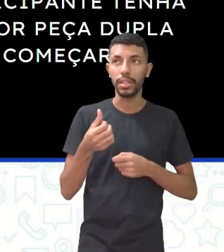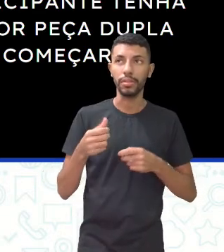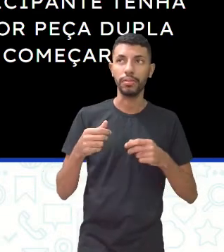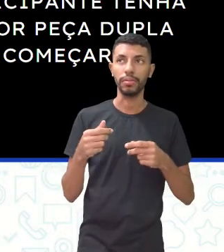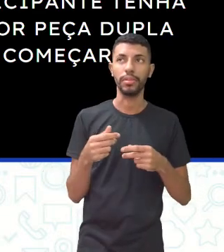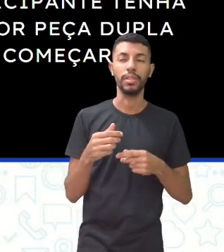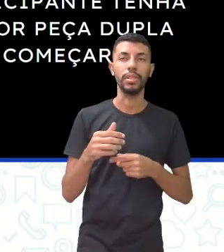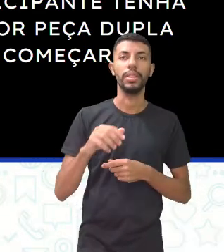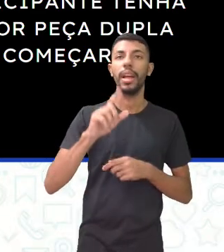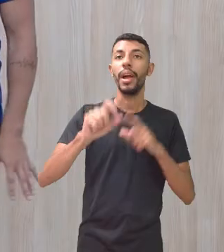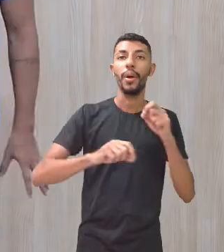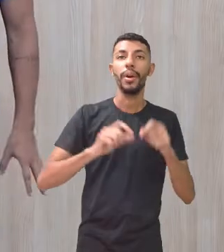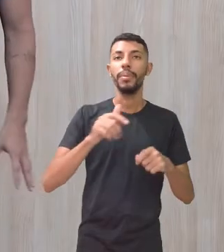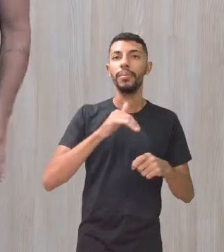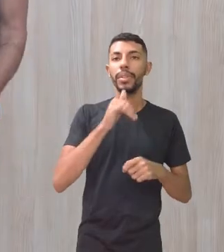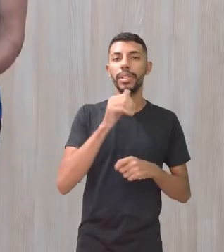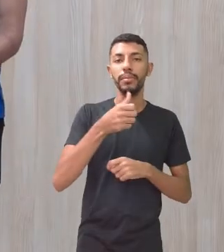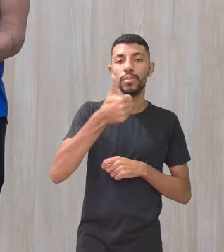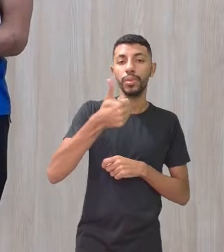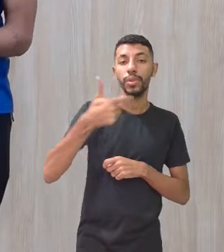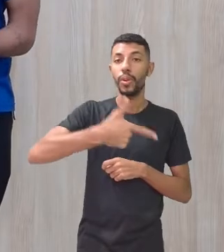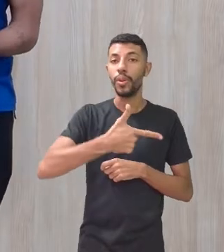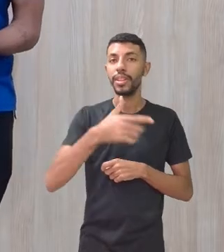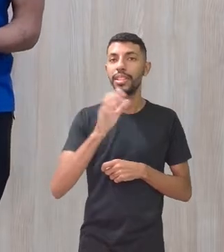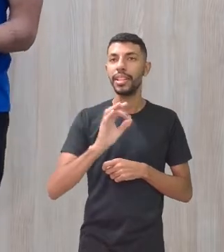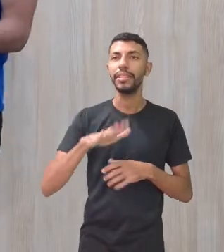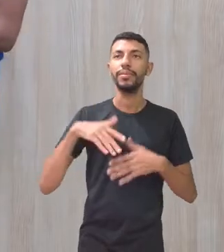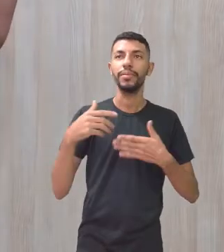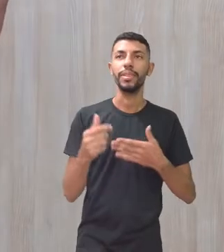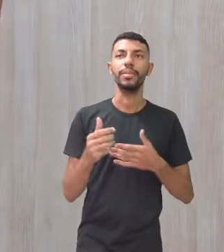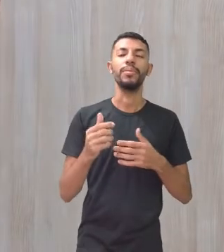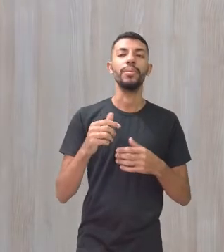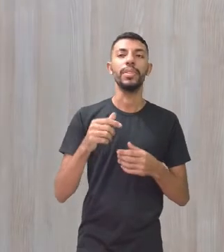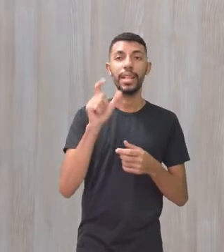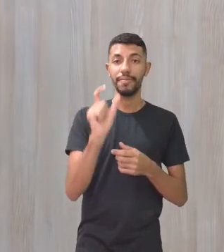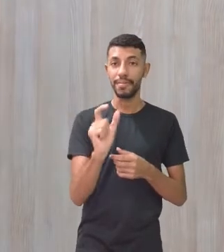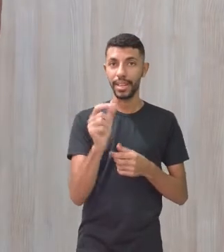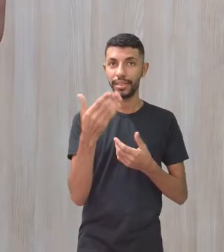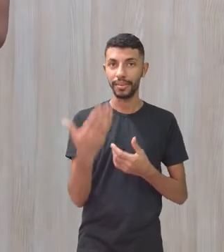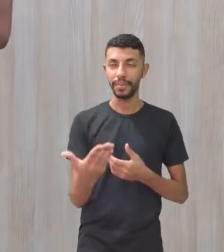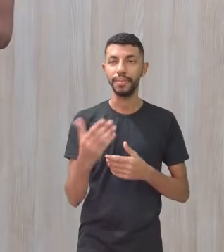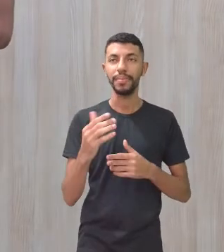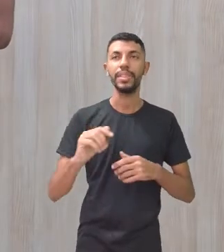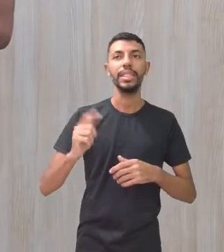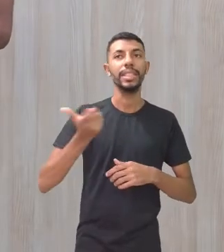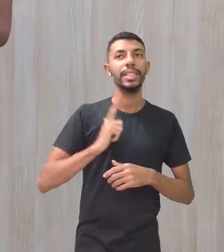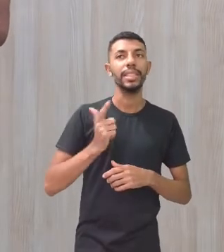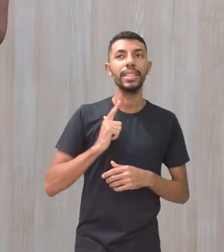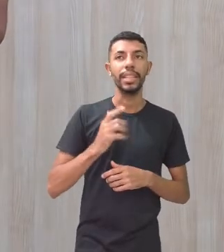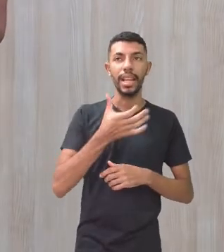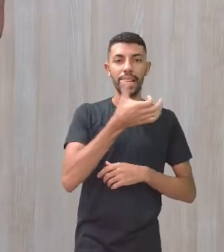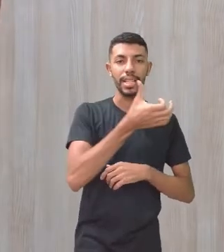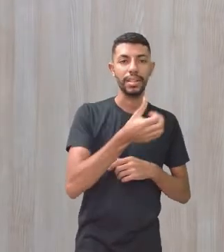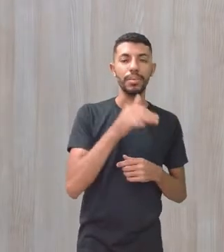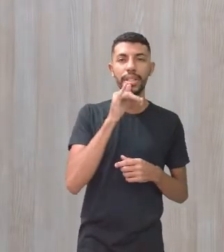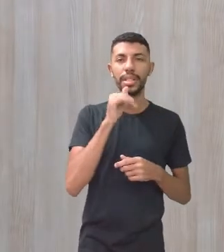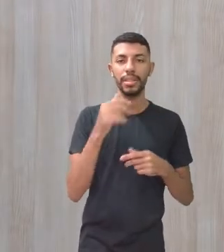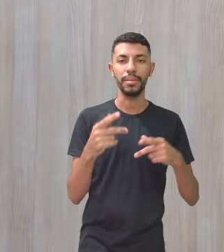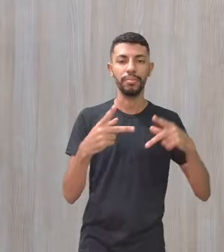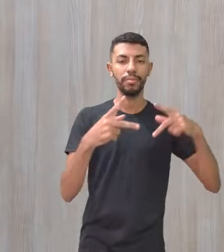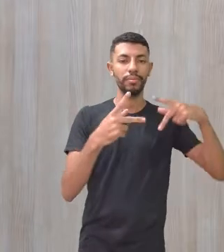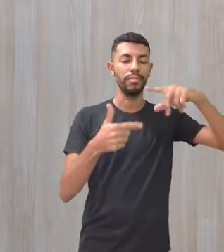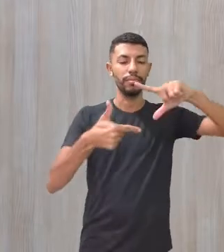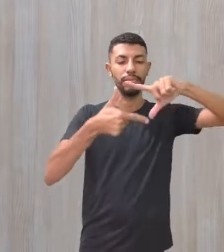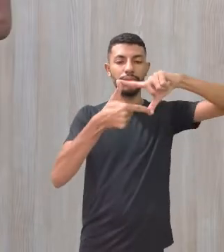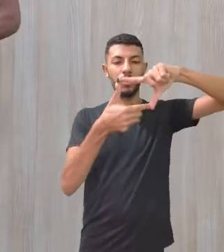eu saí com dozão. Então, essa peça, né, quem tem ela, que tem 6 pontos em cada lado, né? São